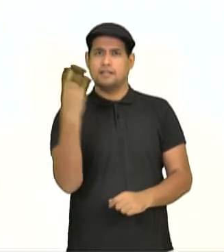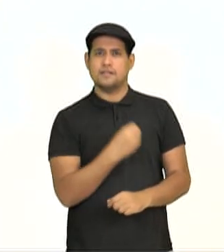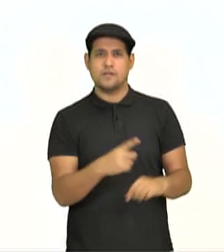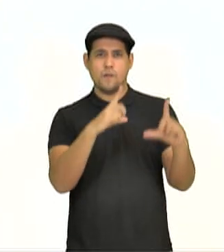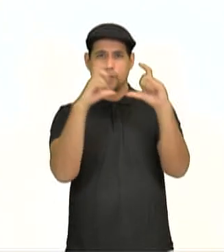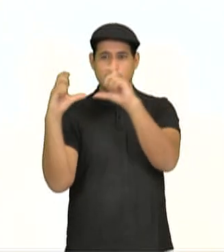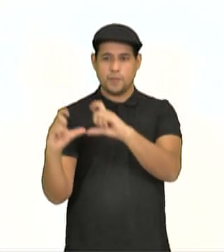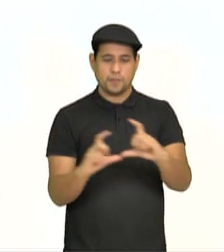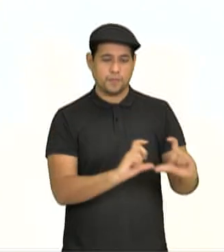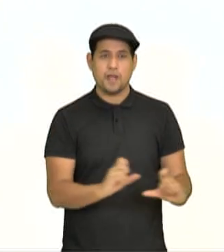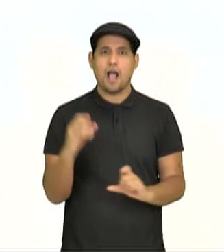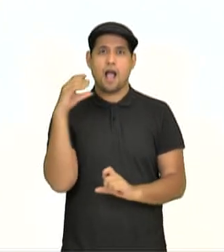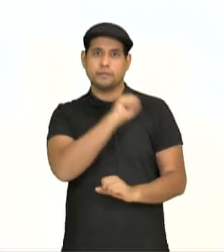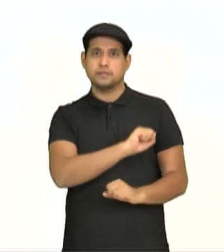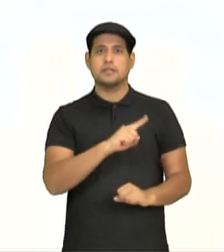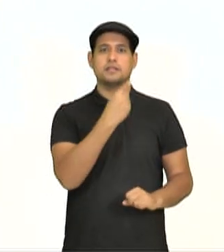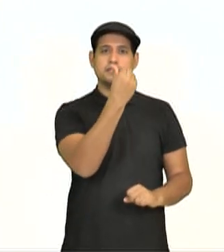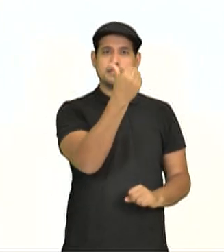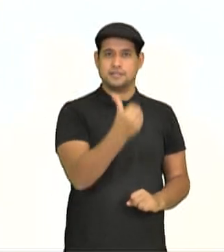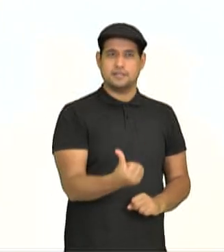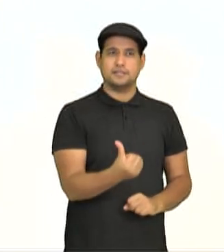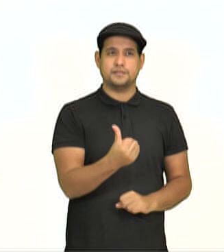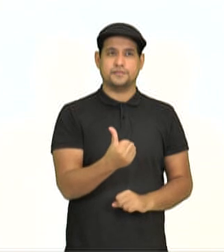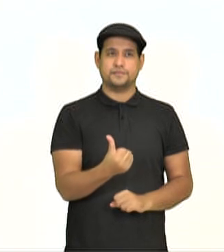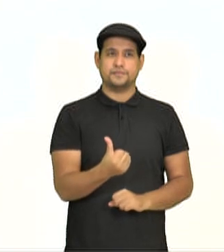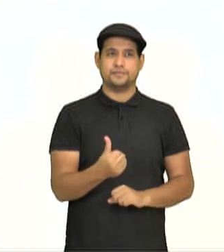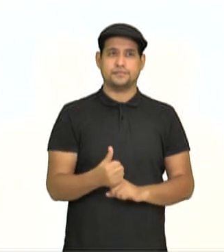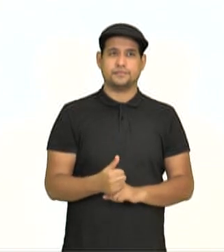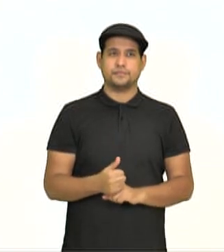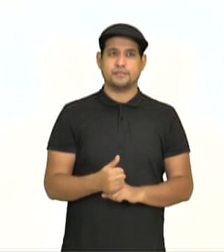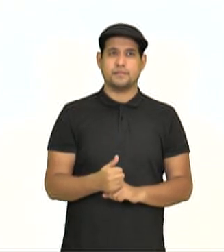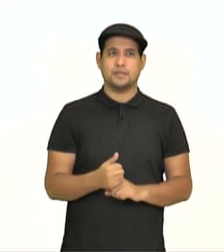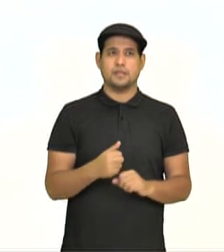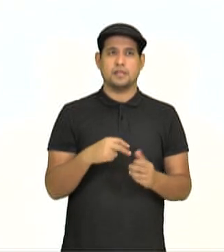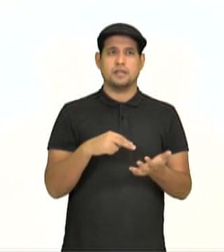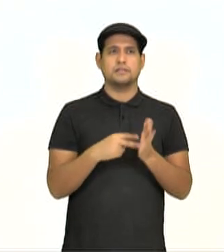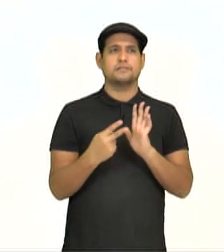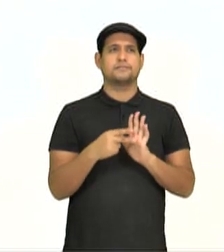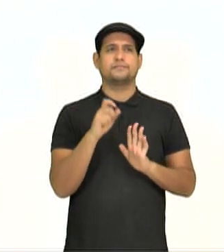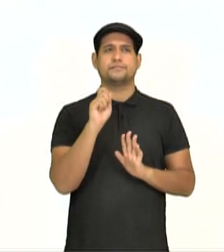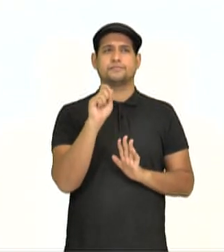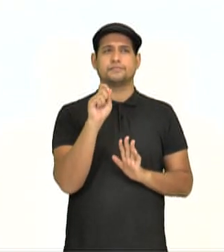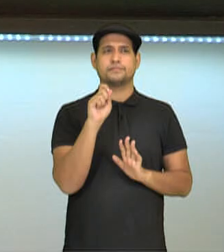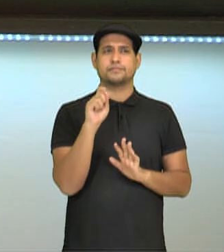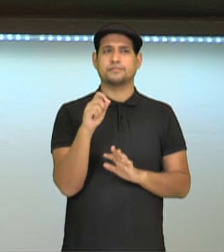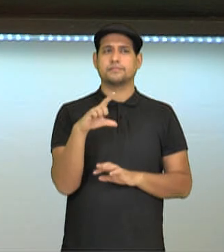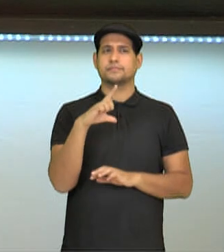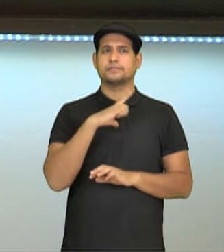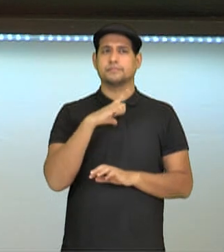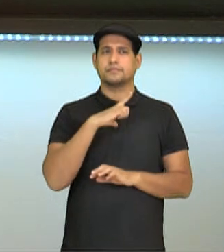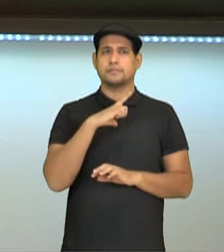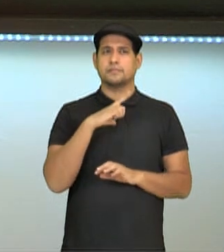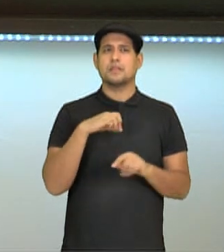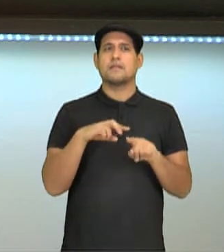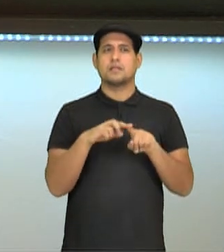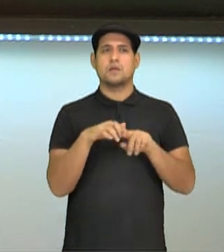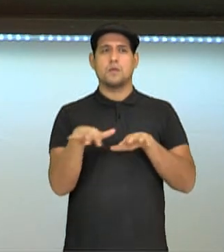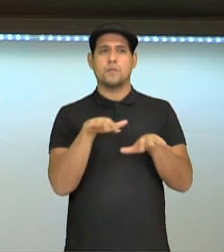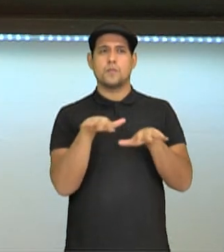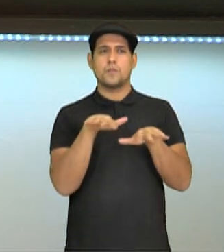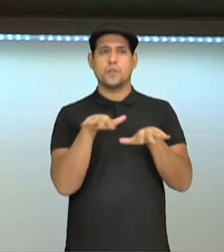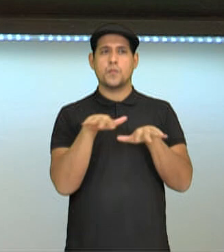vai ter as 16 imagens. Então, isso vai dar o